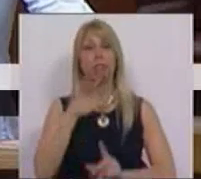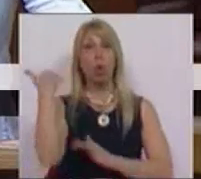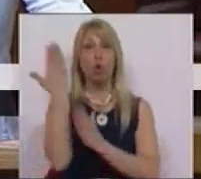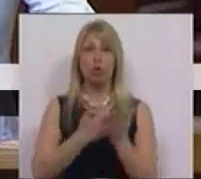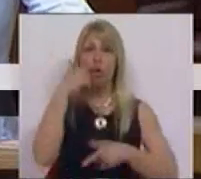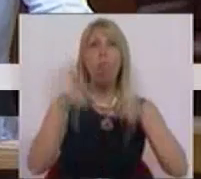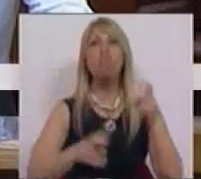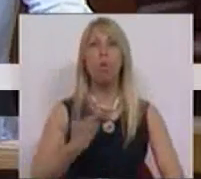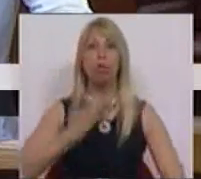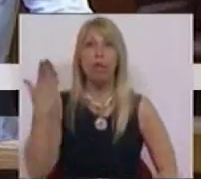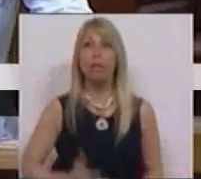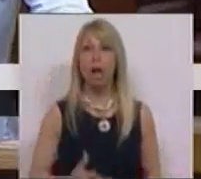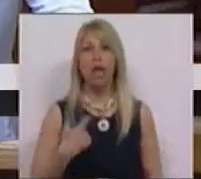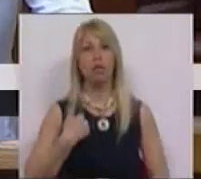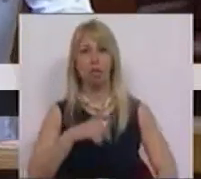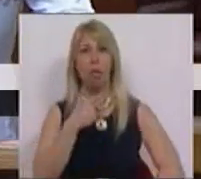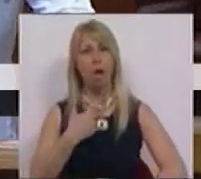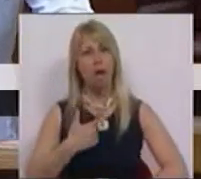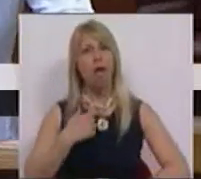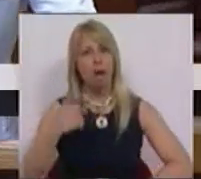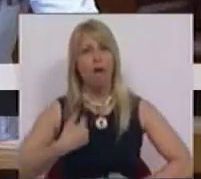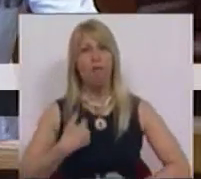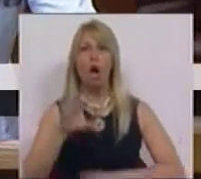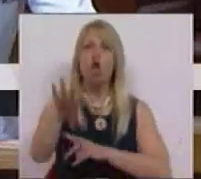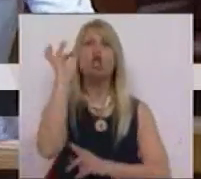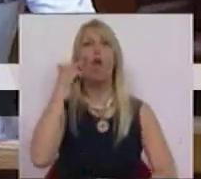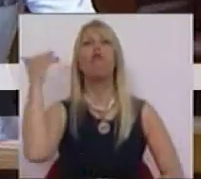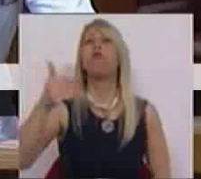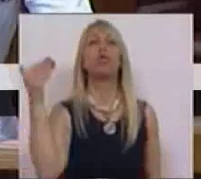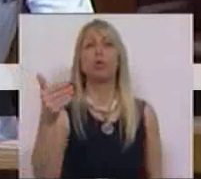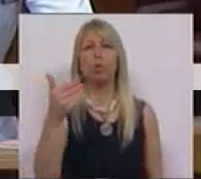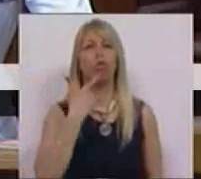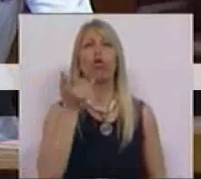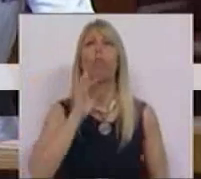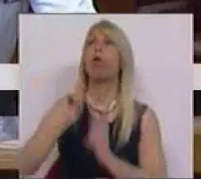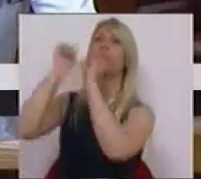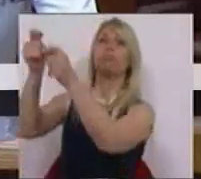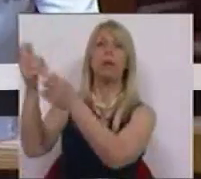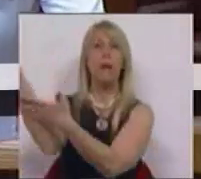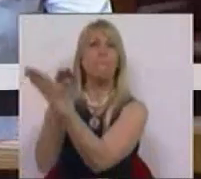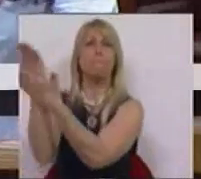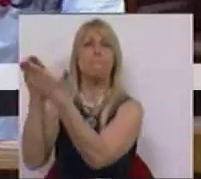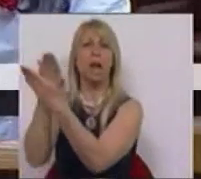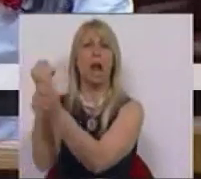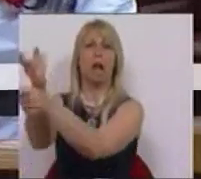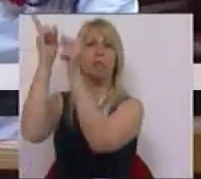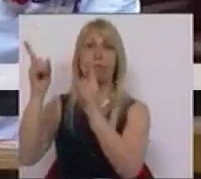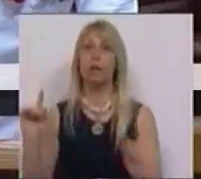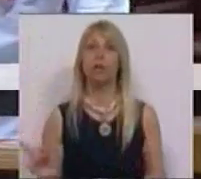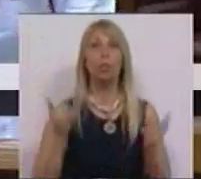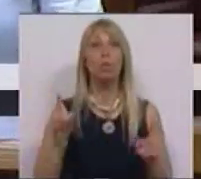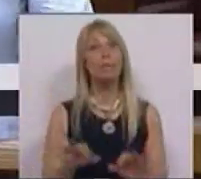direitos, a sua soberania para escolher o futuro, não são hipotecáveis às mãos dos mercados. Como na